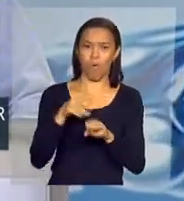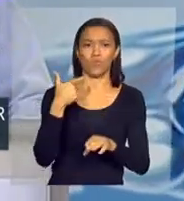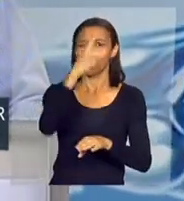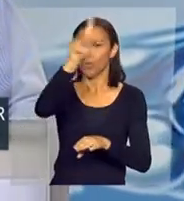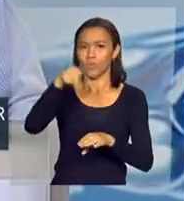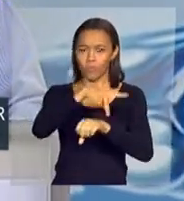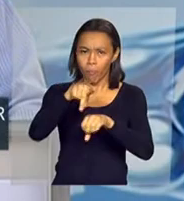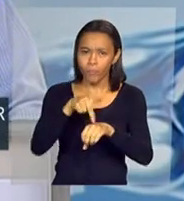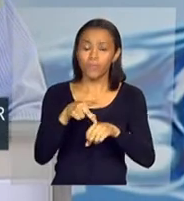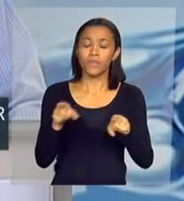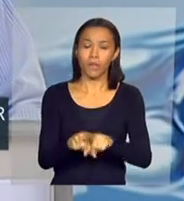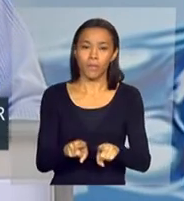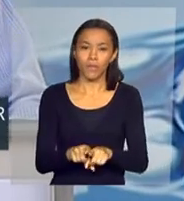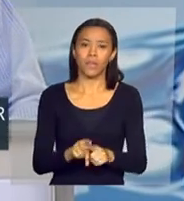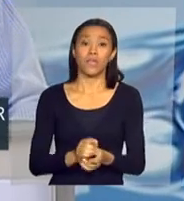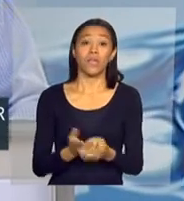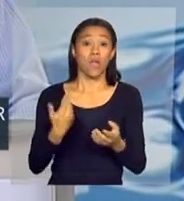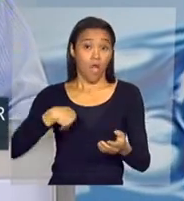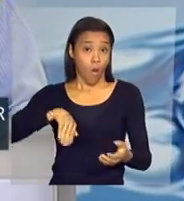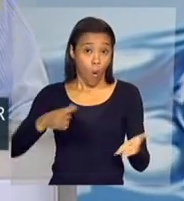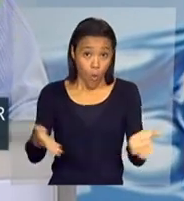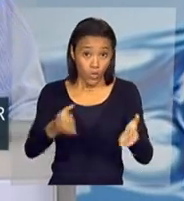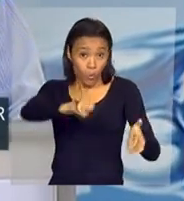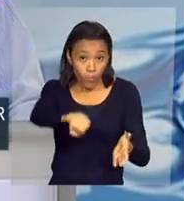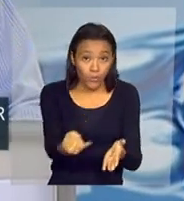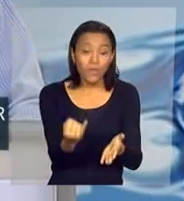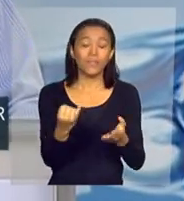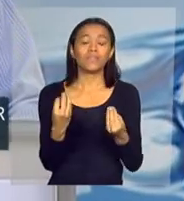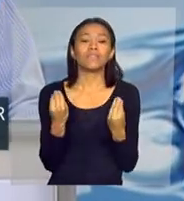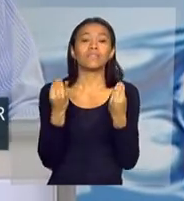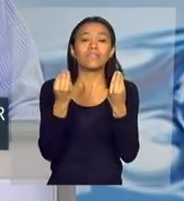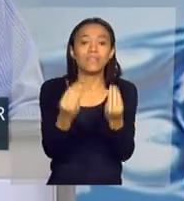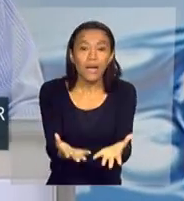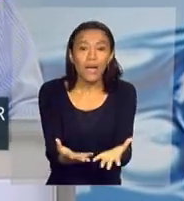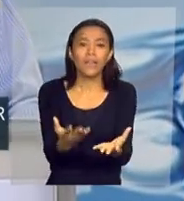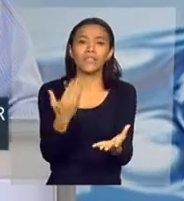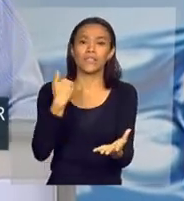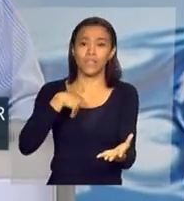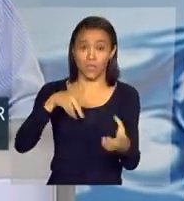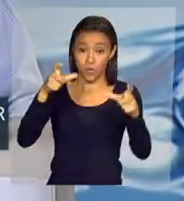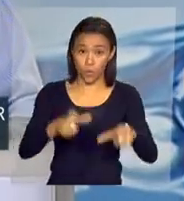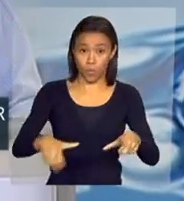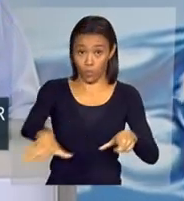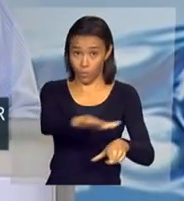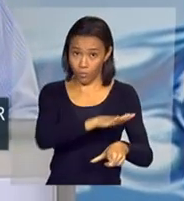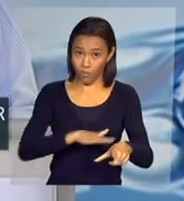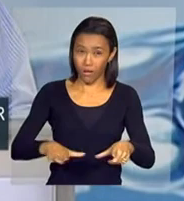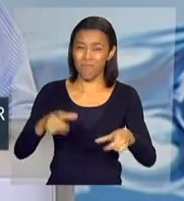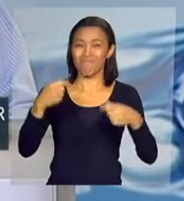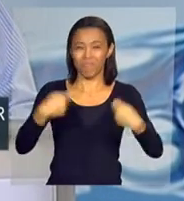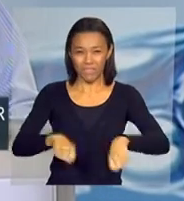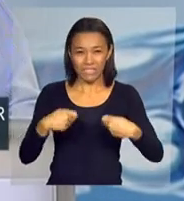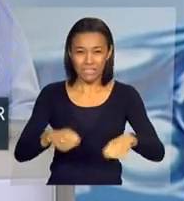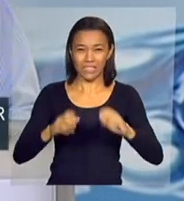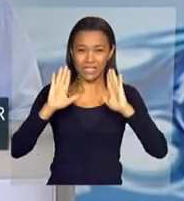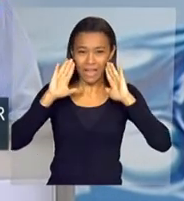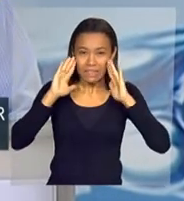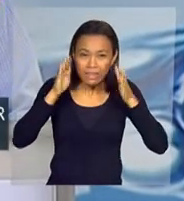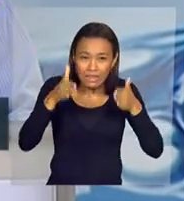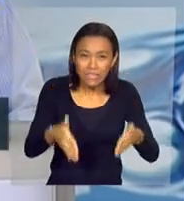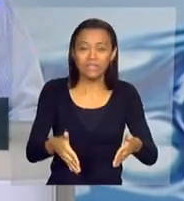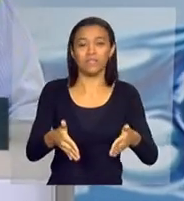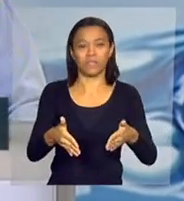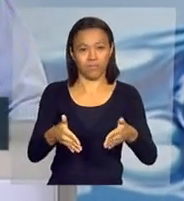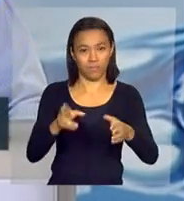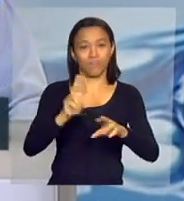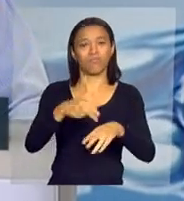Aproveito essa oportunidade, senhor presidente, para lhe dar conhecimento de nossa região precisa de maior atenção por parte